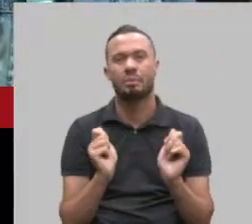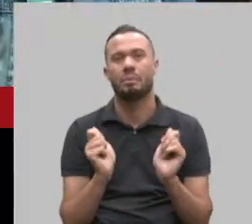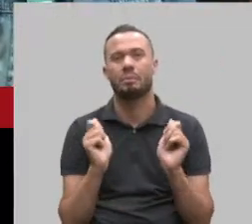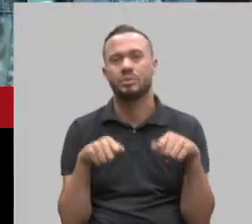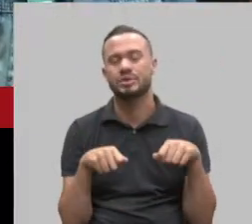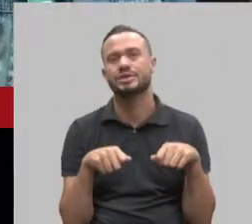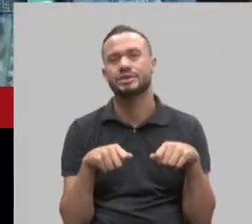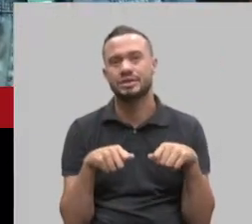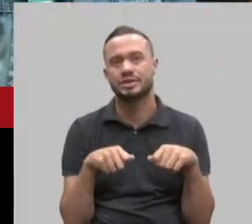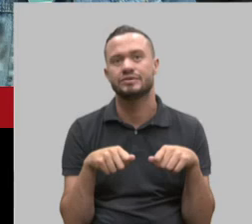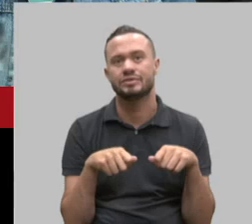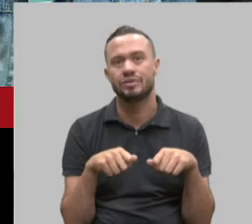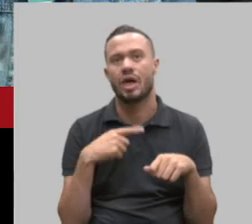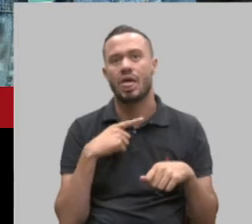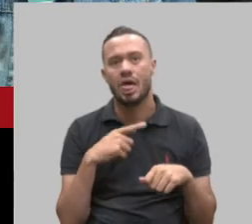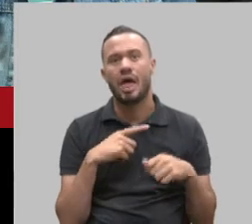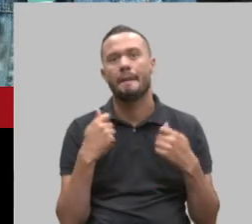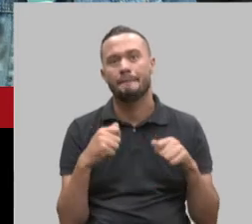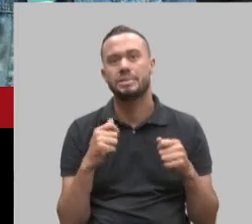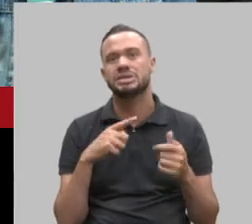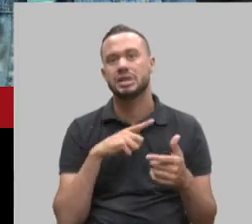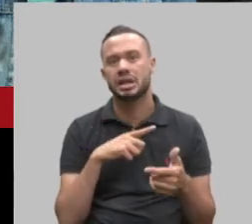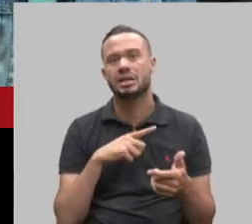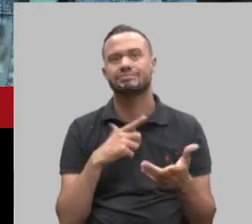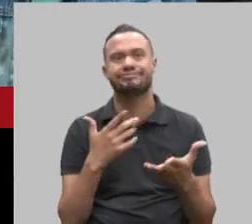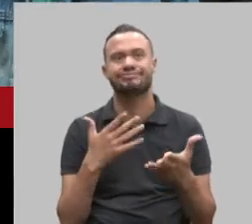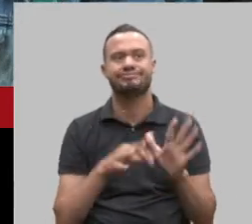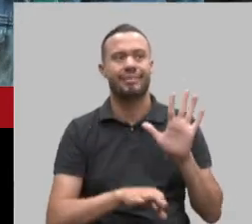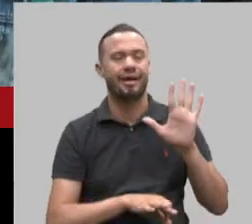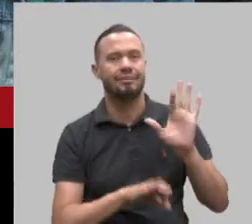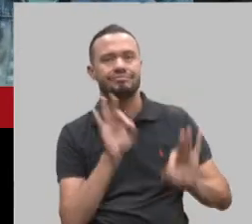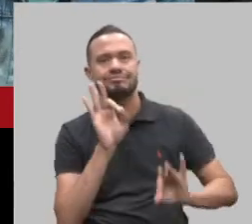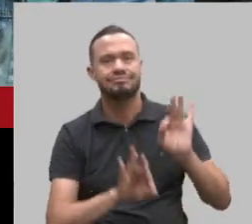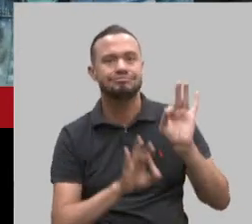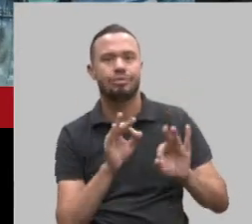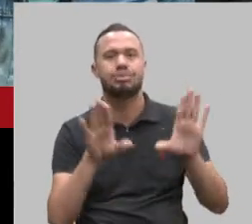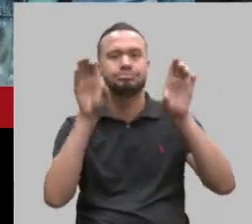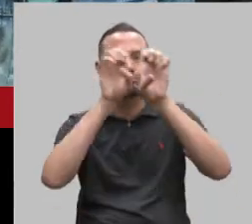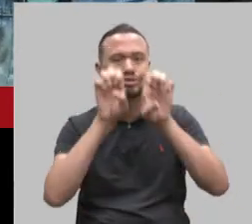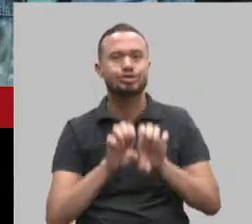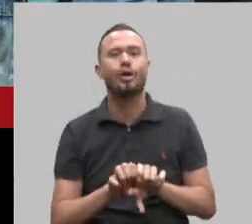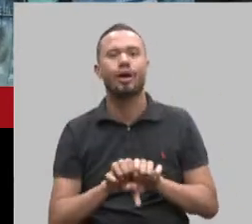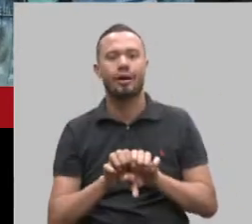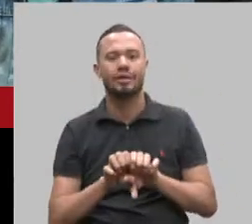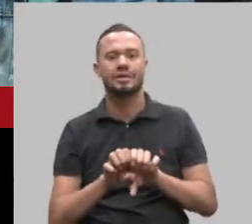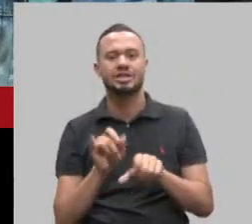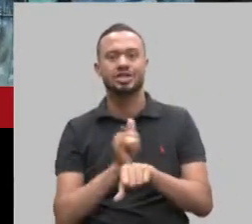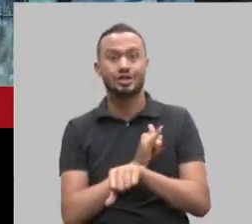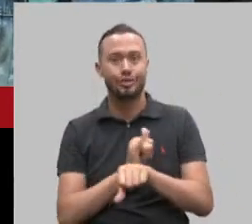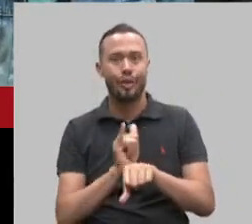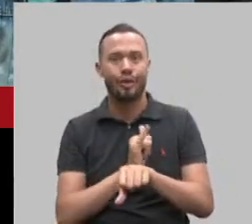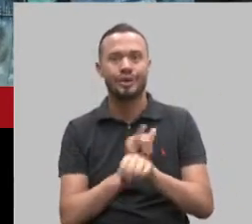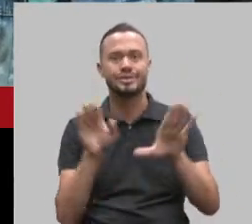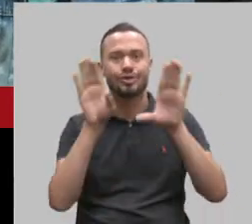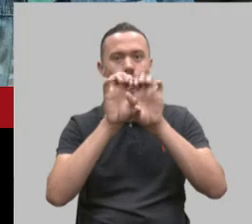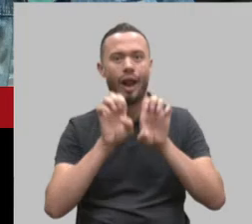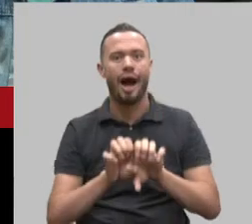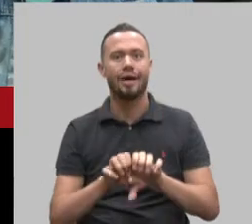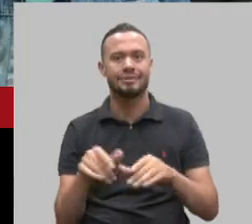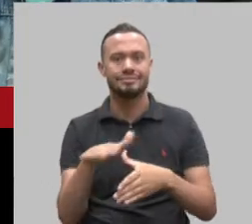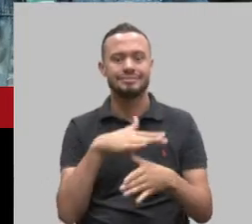haver grandes reformas na na na infraestrutura escolar então Eh